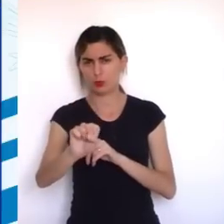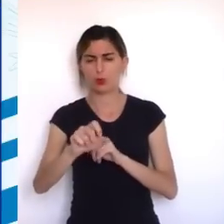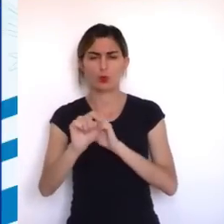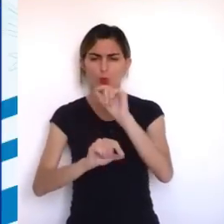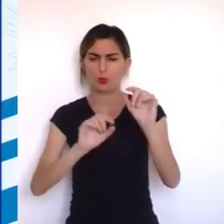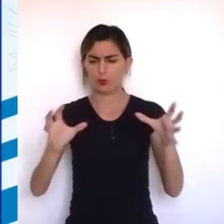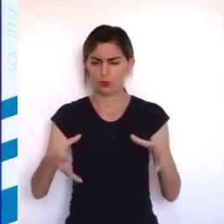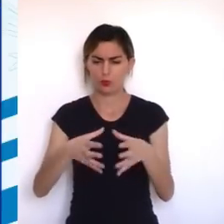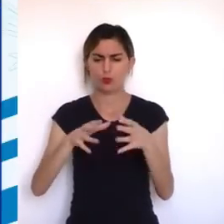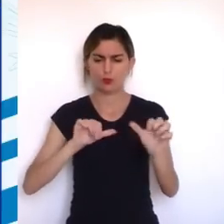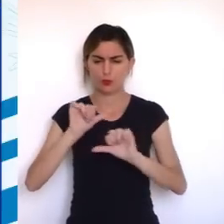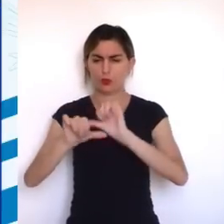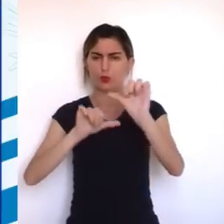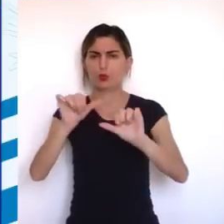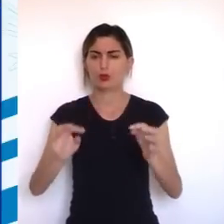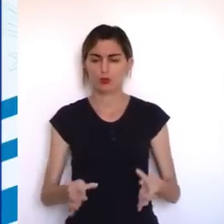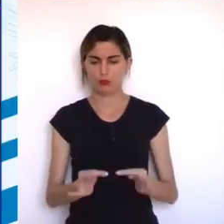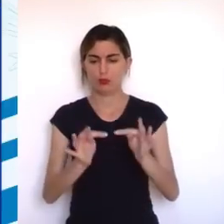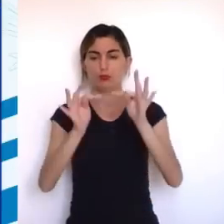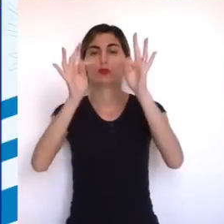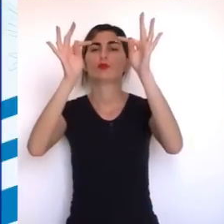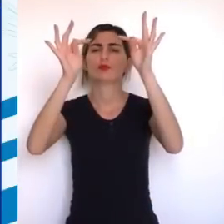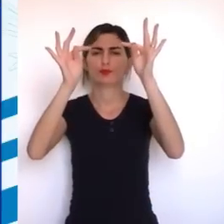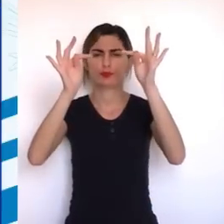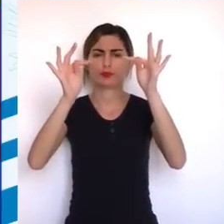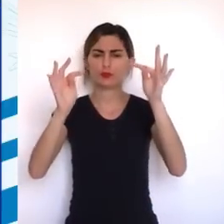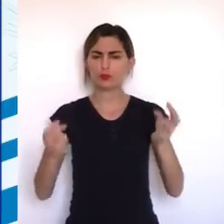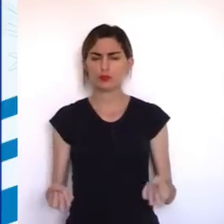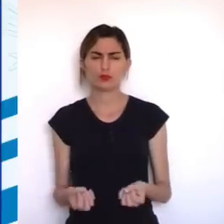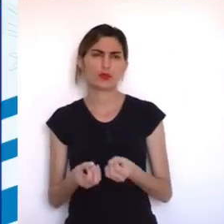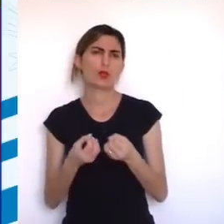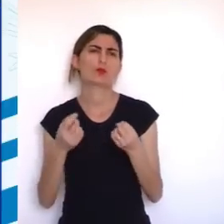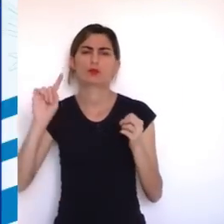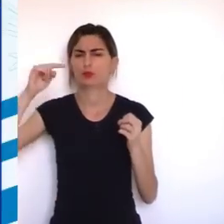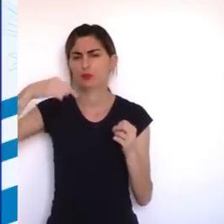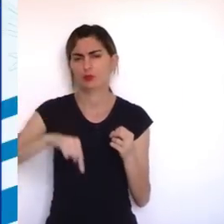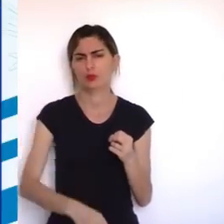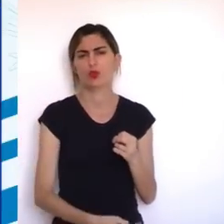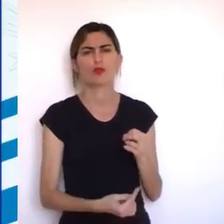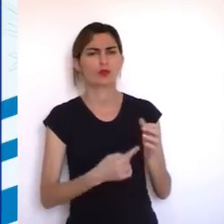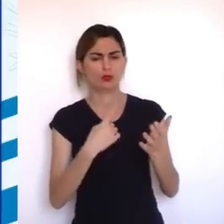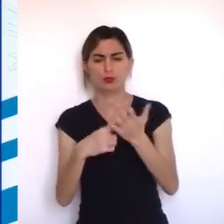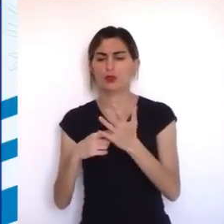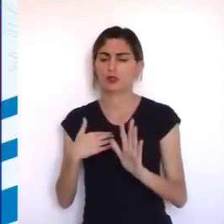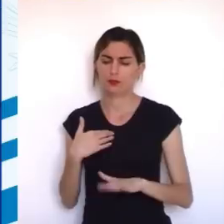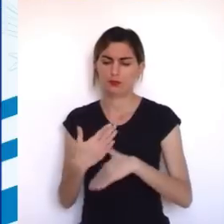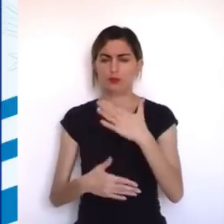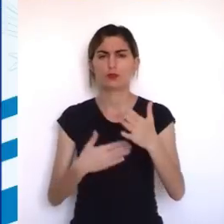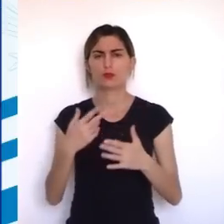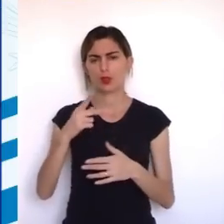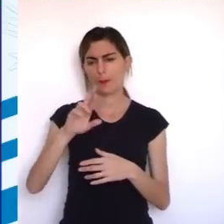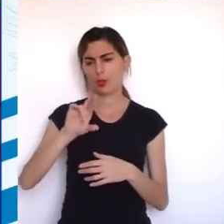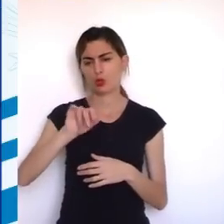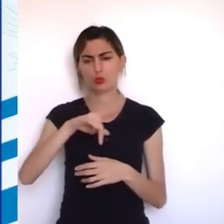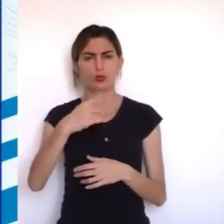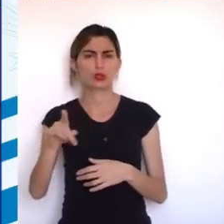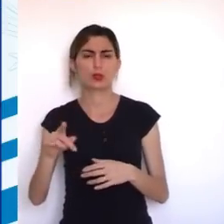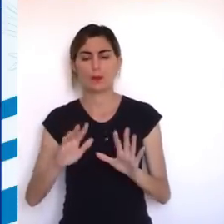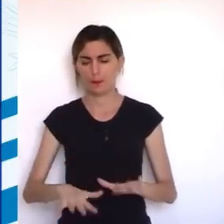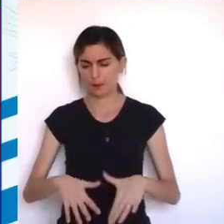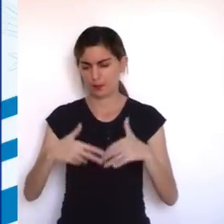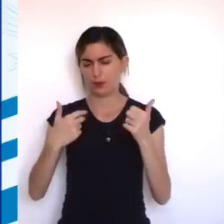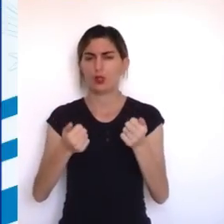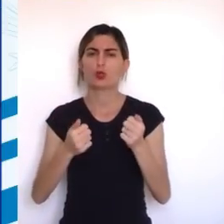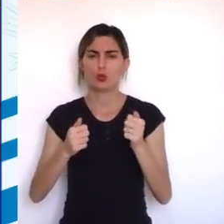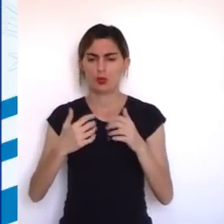século XVIII, que é um conjunto de mudanças tecnológicas com um profundo impacto no processo